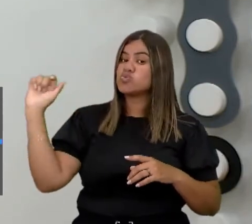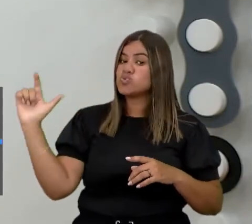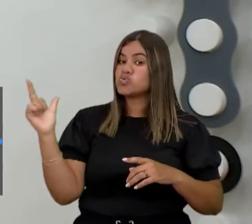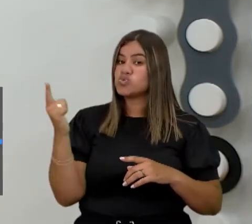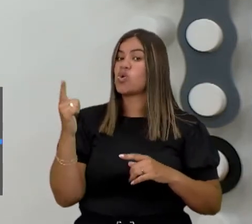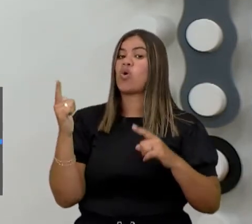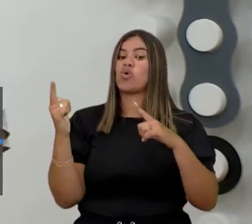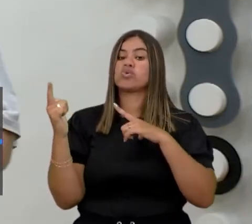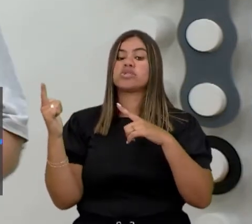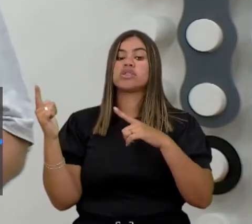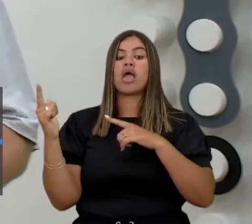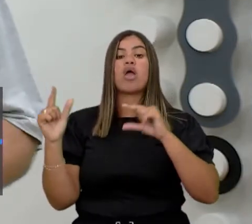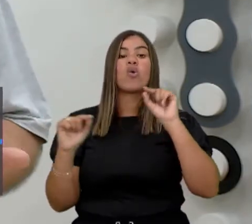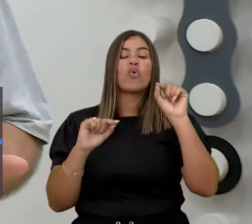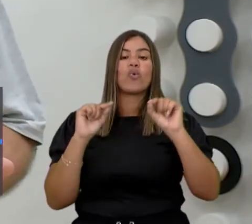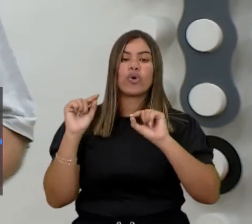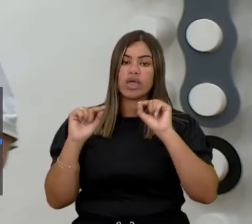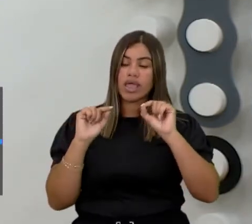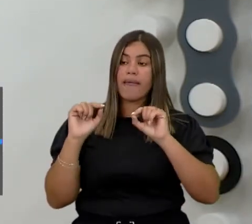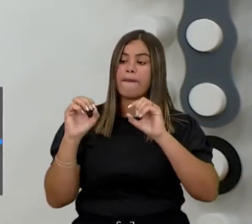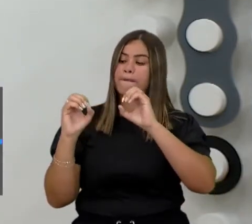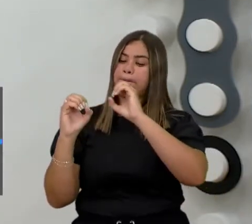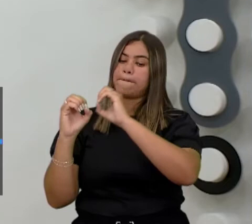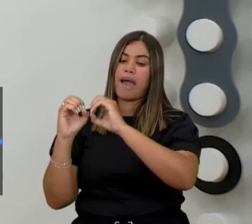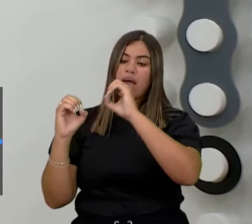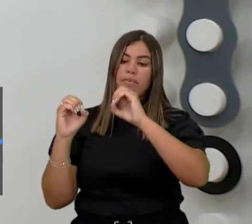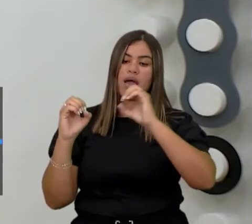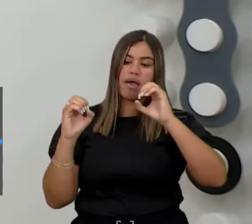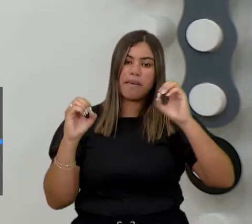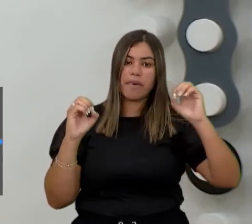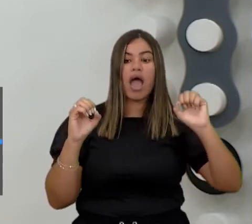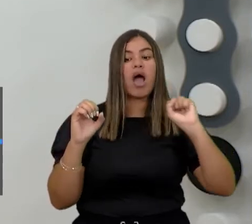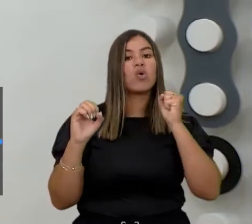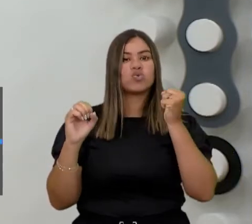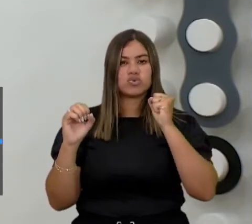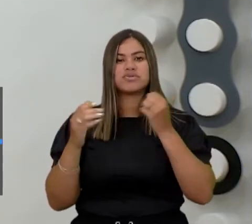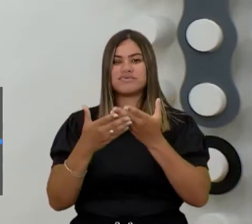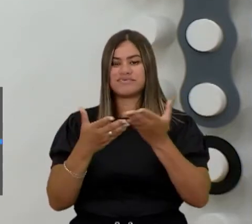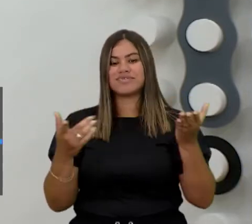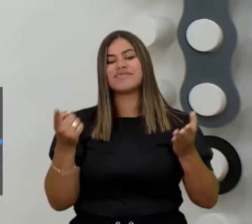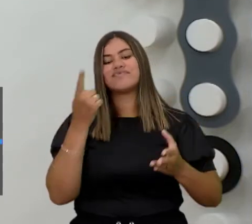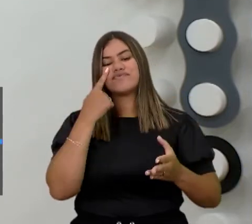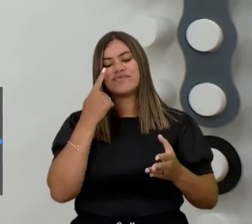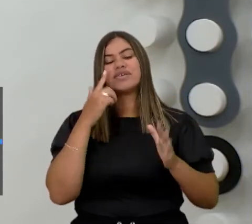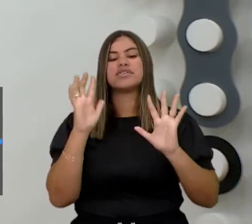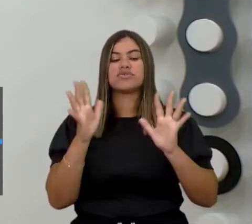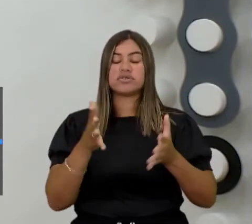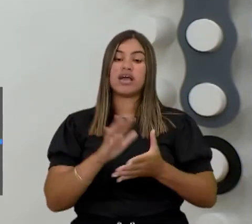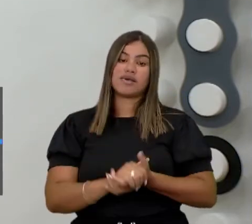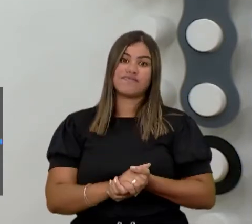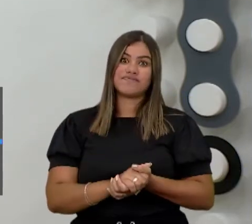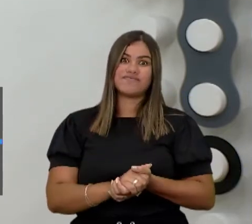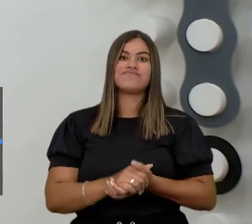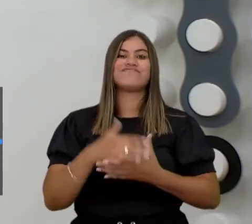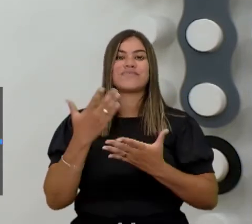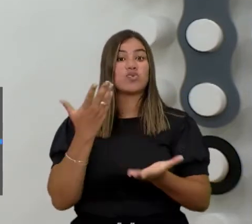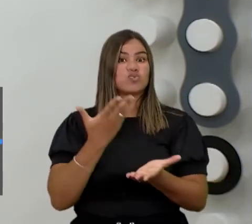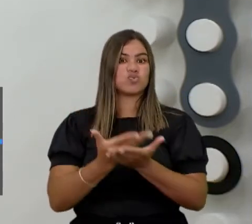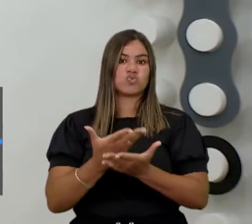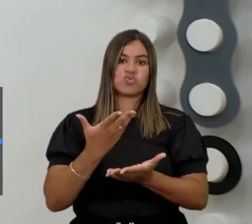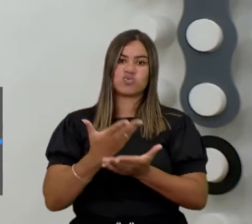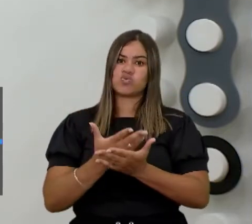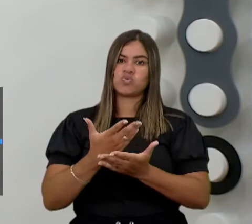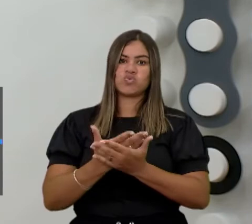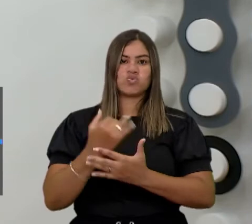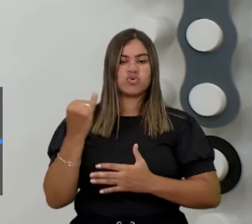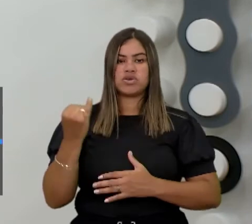essa definição com esses 8 planetas aí que vocês viram. Então vejam o quanto é interessante o estudo, né, quando